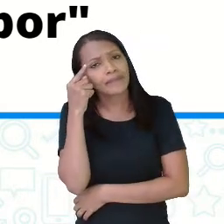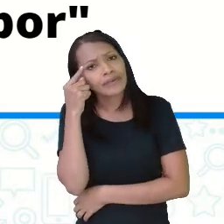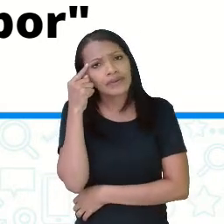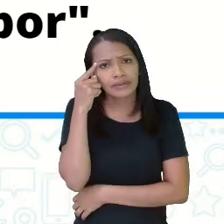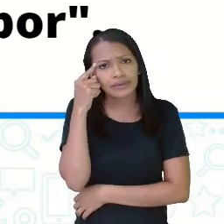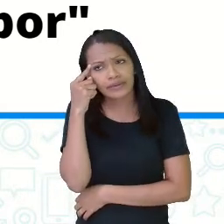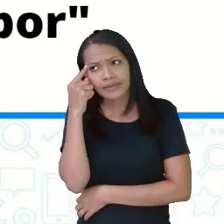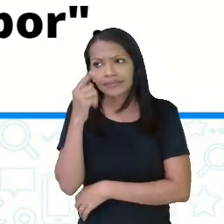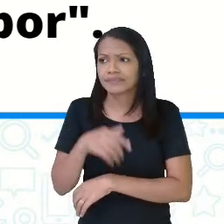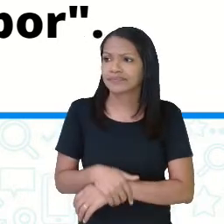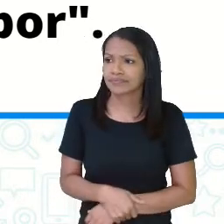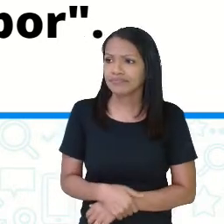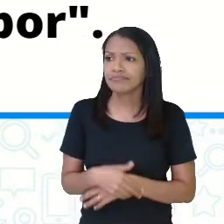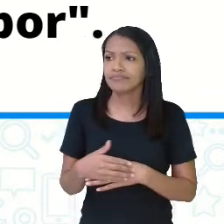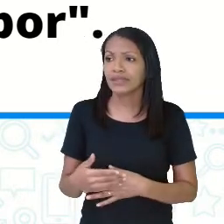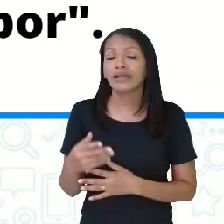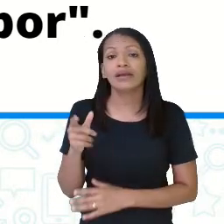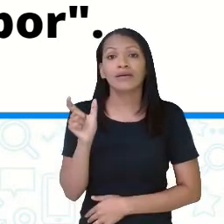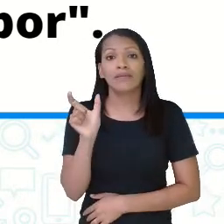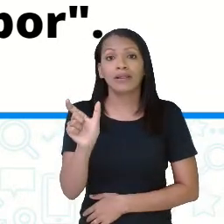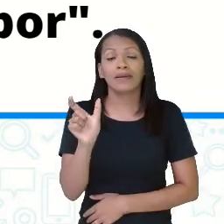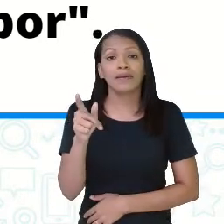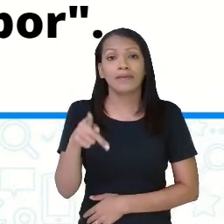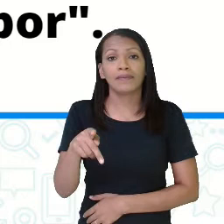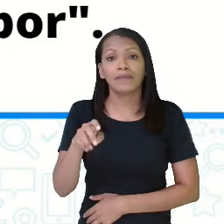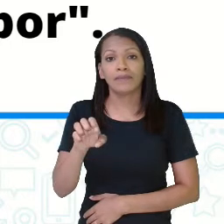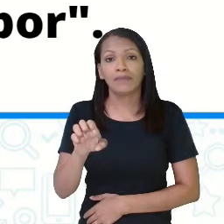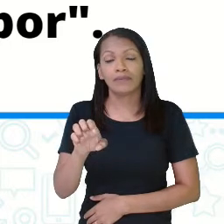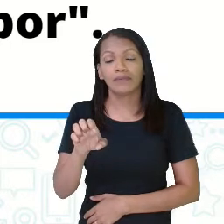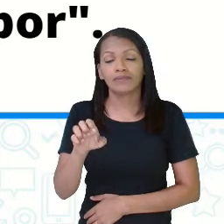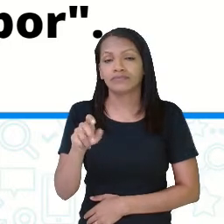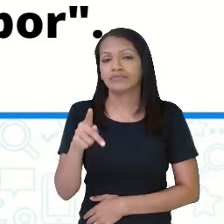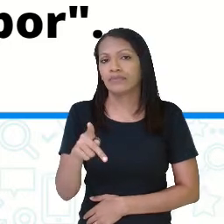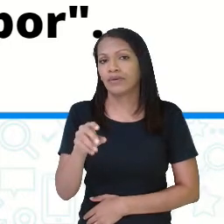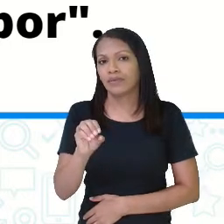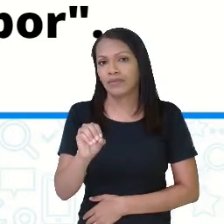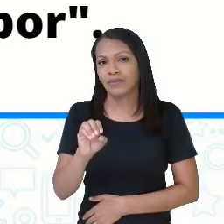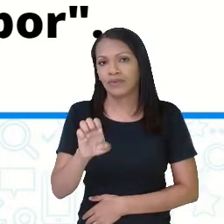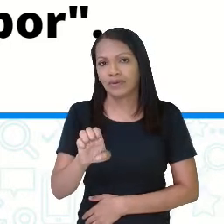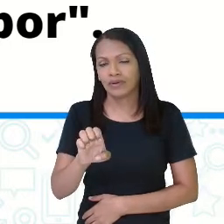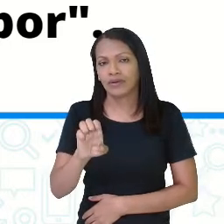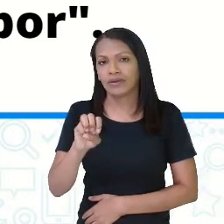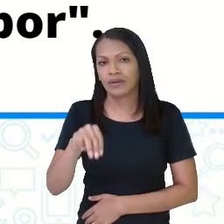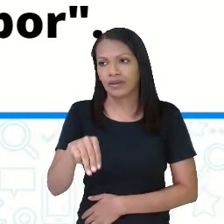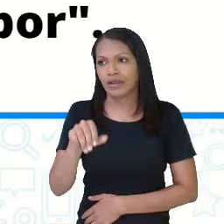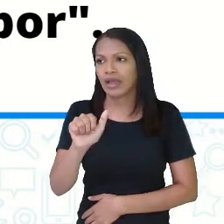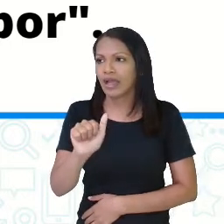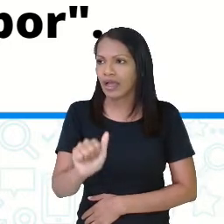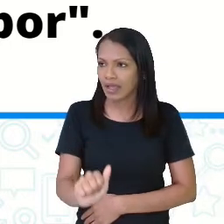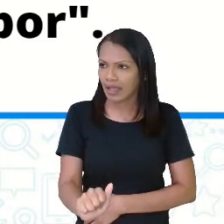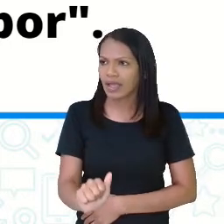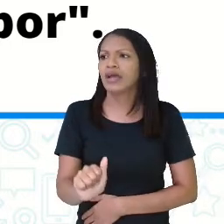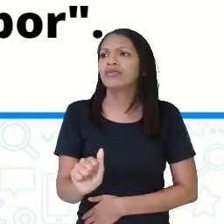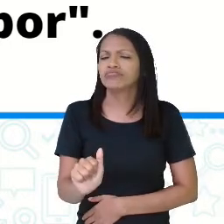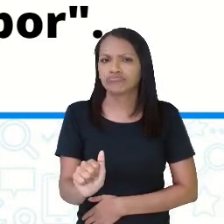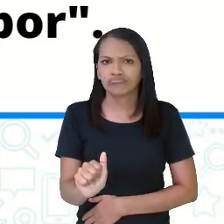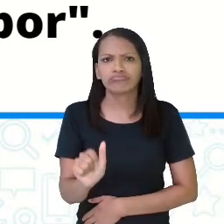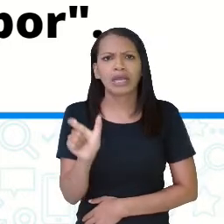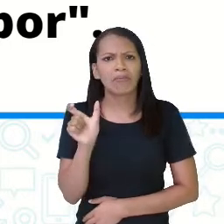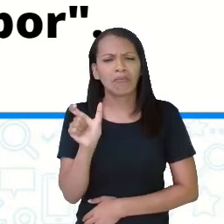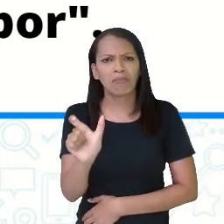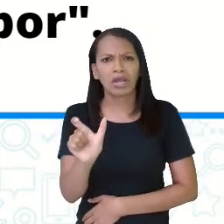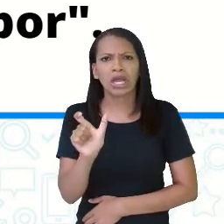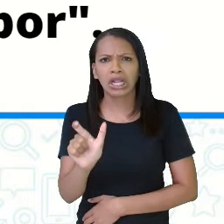verbo grego poieo, que significa fazer, criar ou compor. Nós estudamos aqui durante